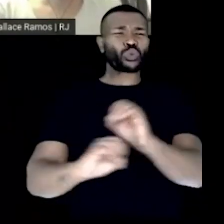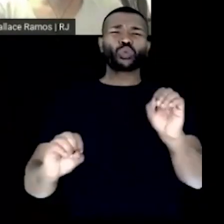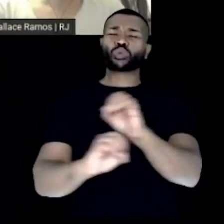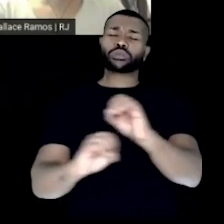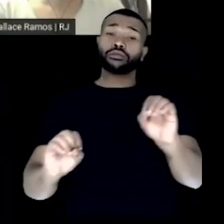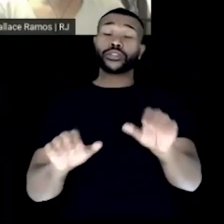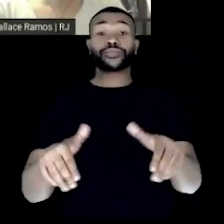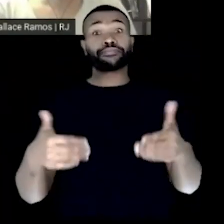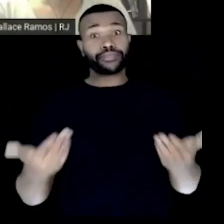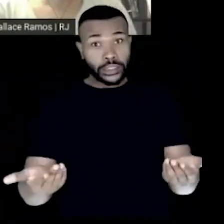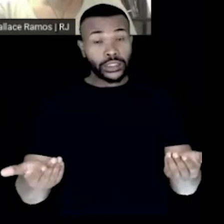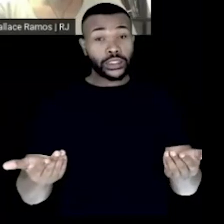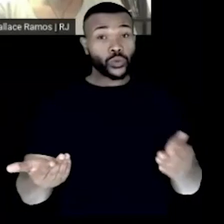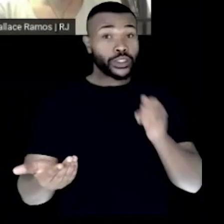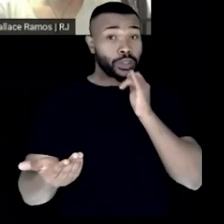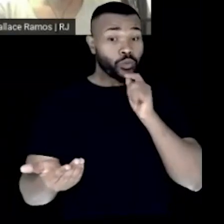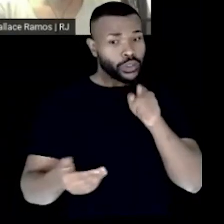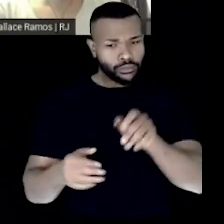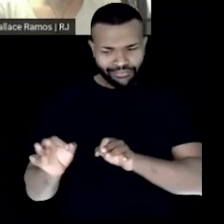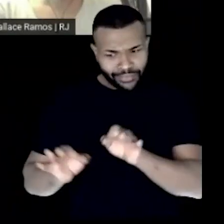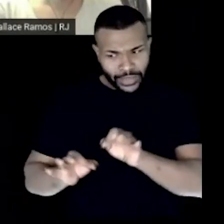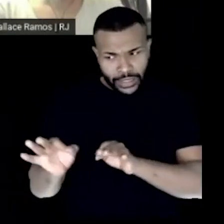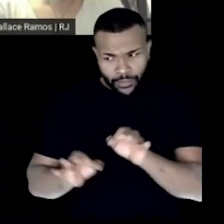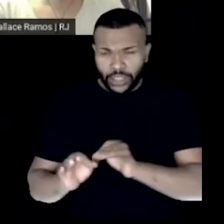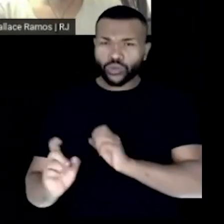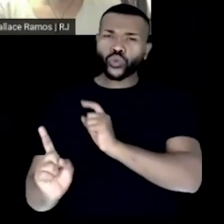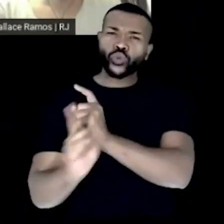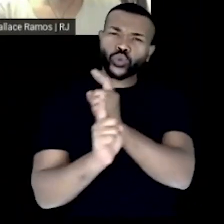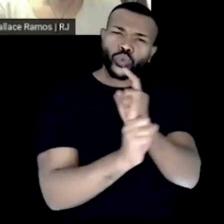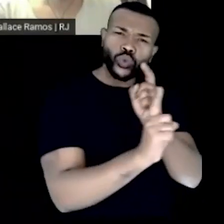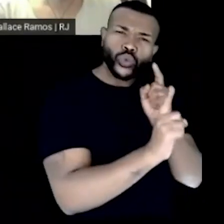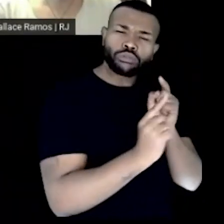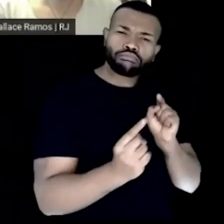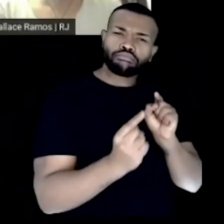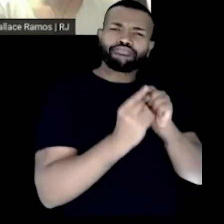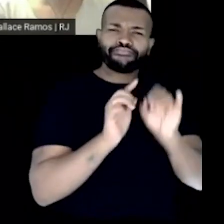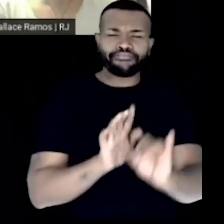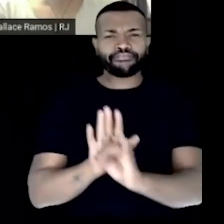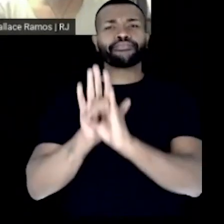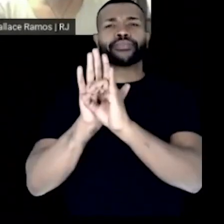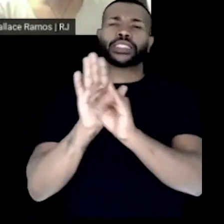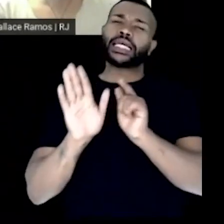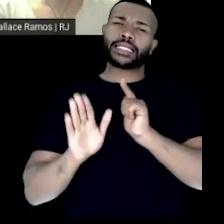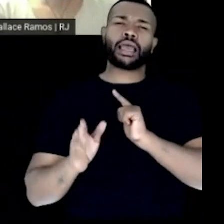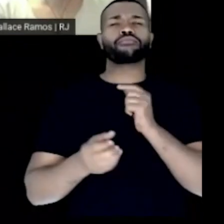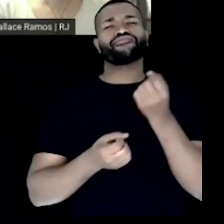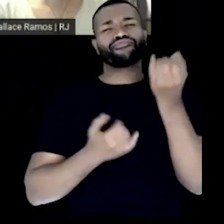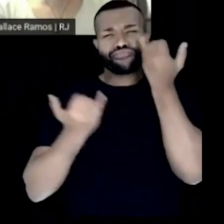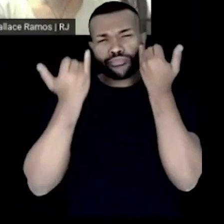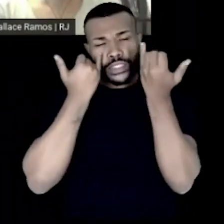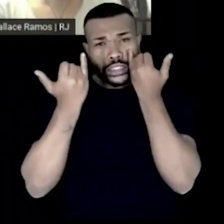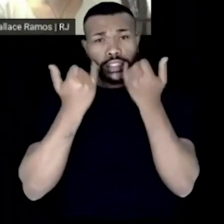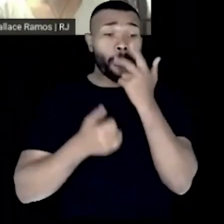acesso a nada ao mesmo tempo. E justamente, quando você está construindo, descobrindo qual é a sua orientação, qual a sua identidade,